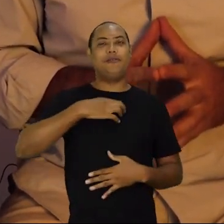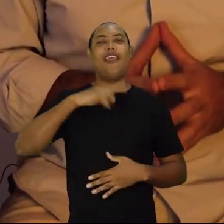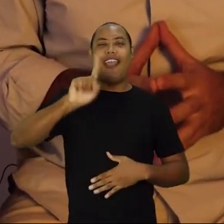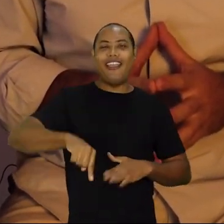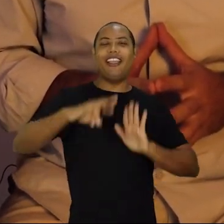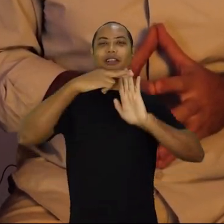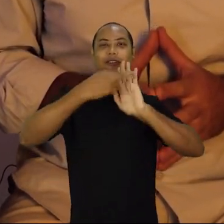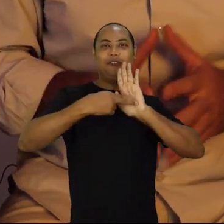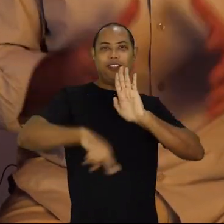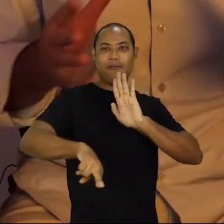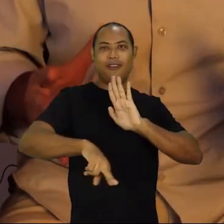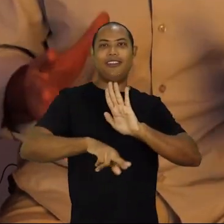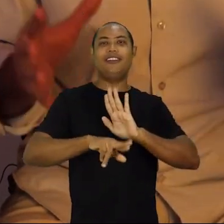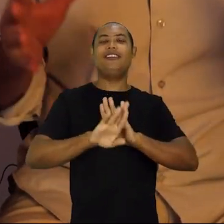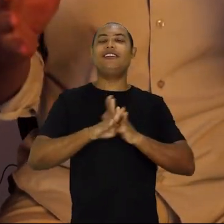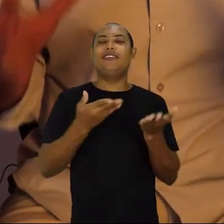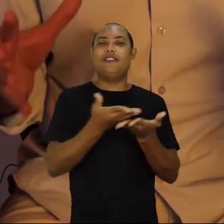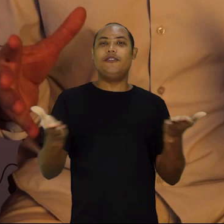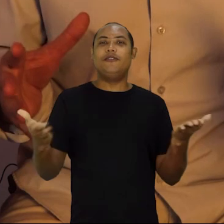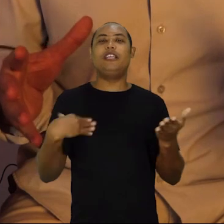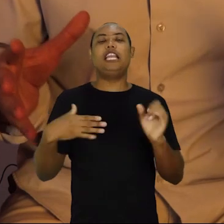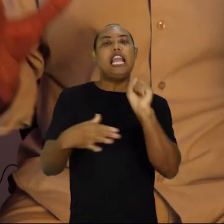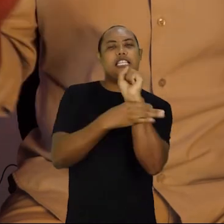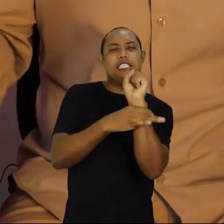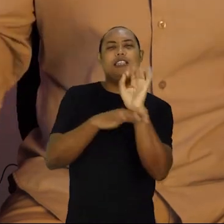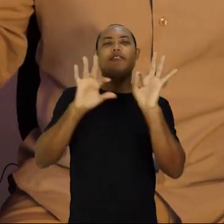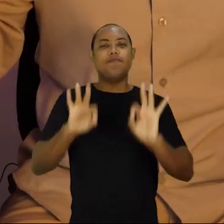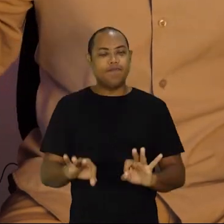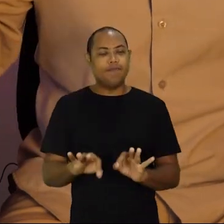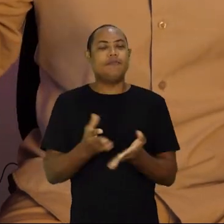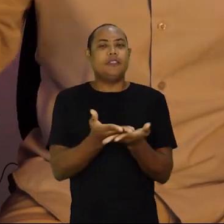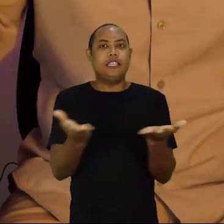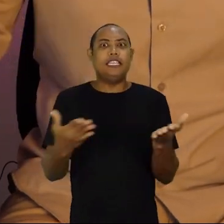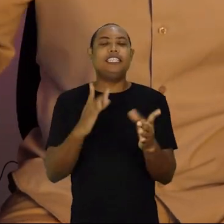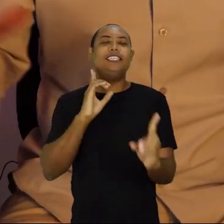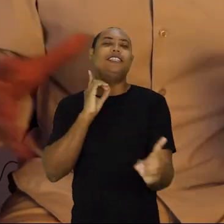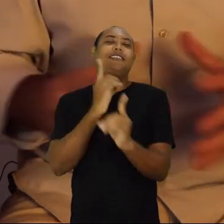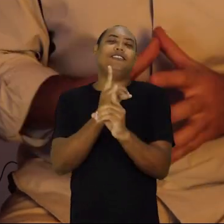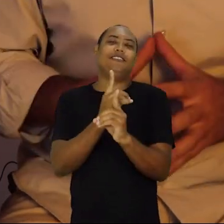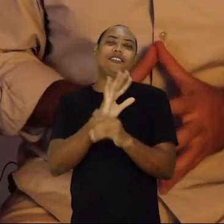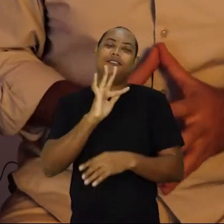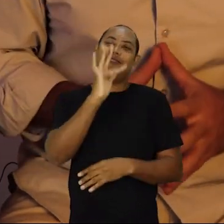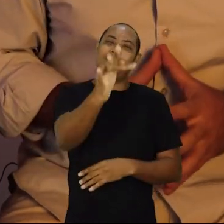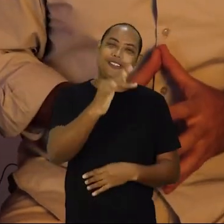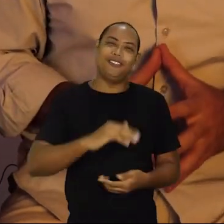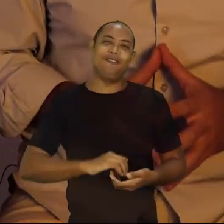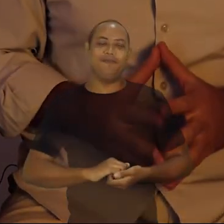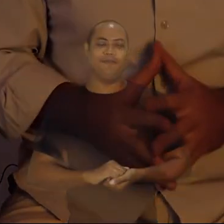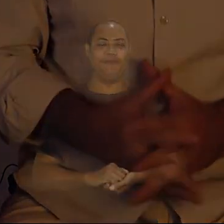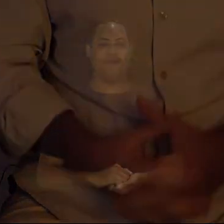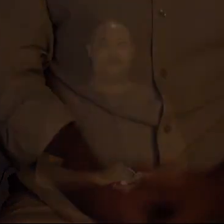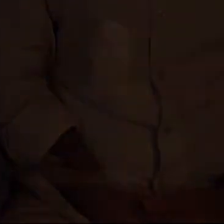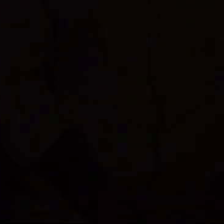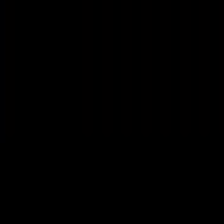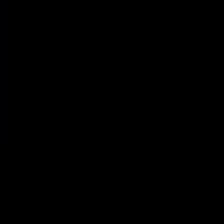a nossa UFRB. Fiquem em segurança e nós nos veremos muito em breve.